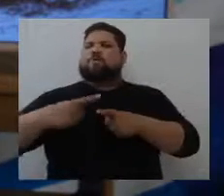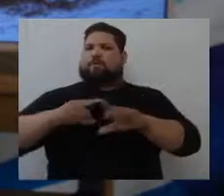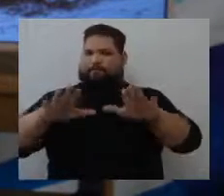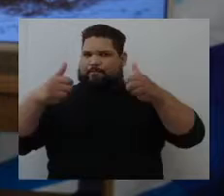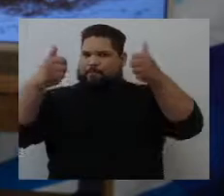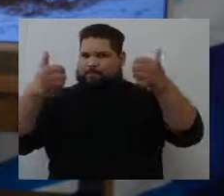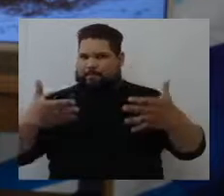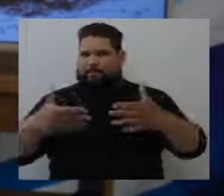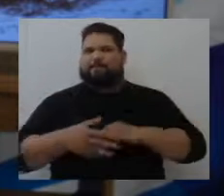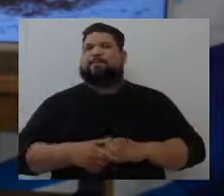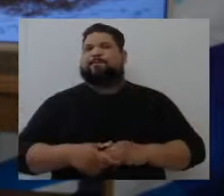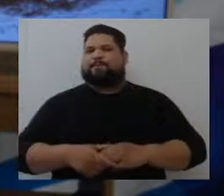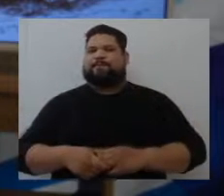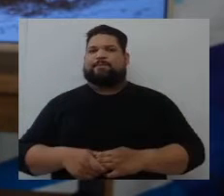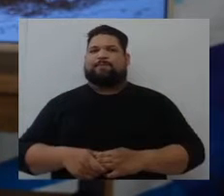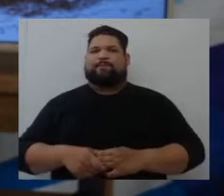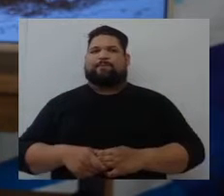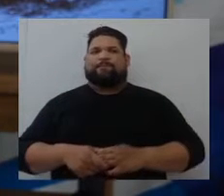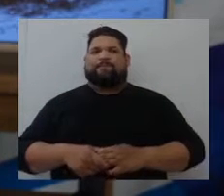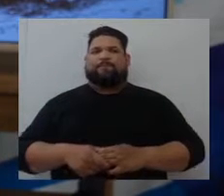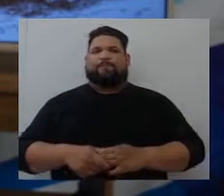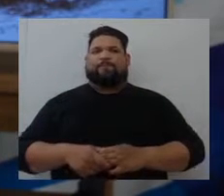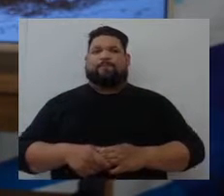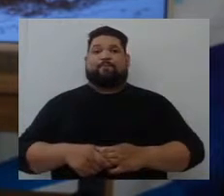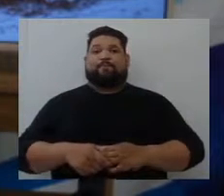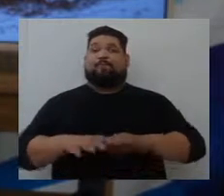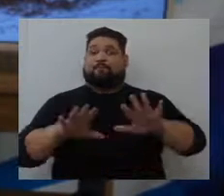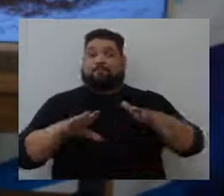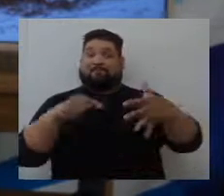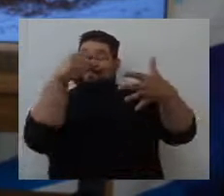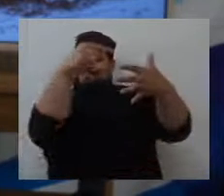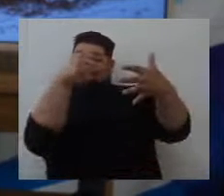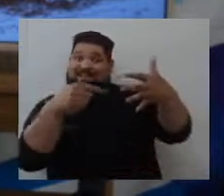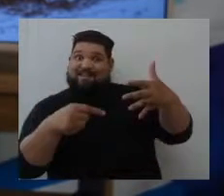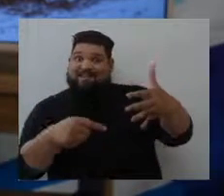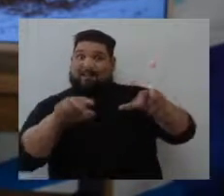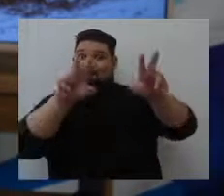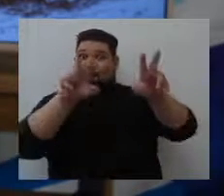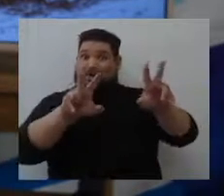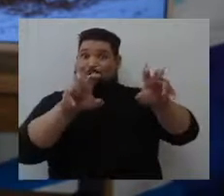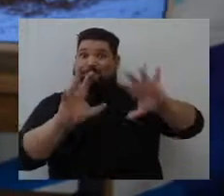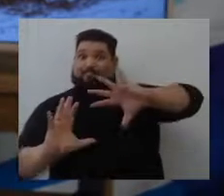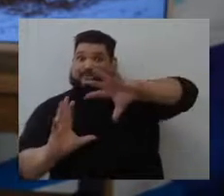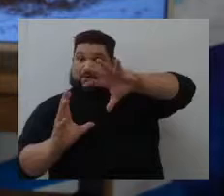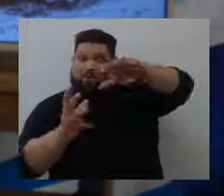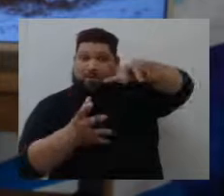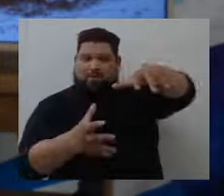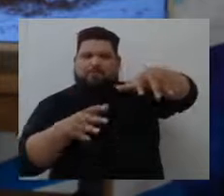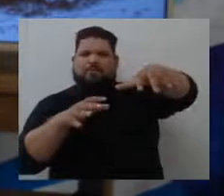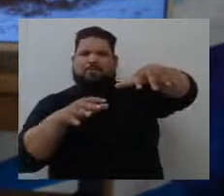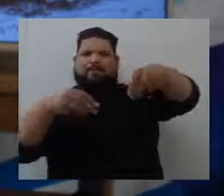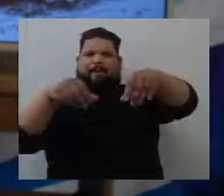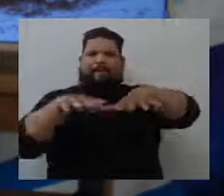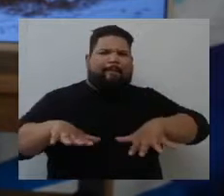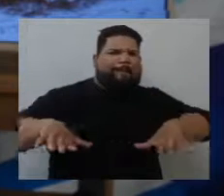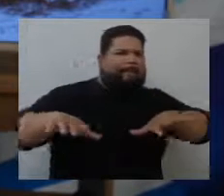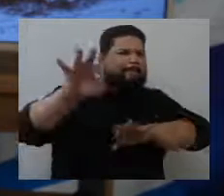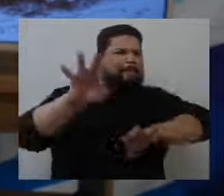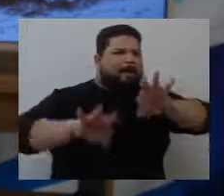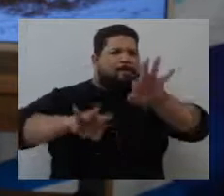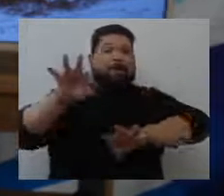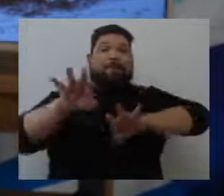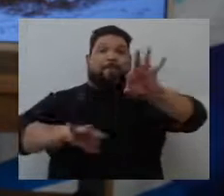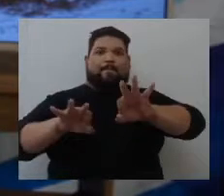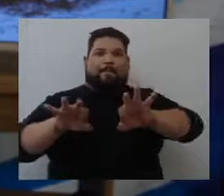seguinte forma. É graças a essas condições geográficas que os gregos foram impulsionados para